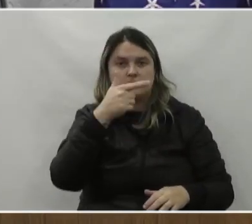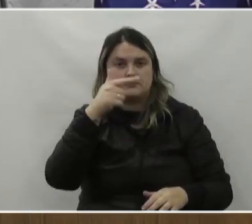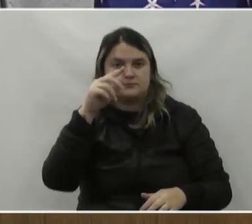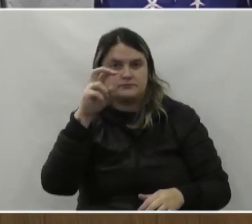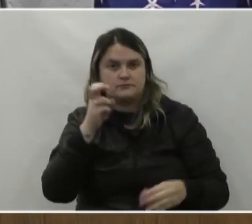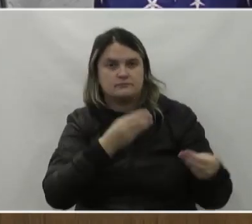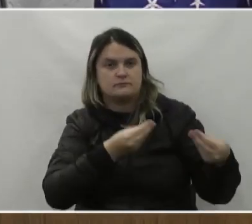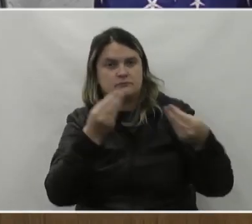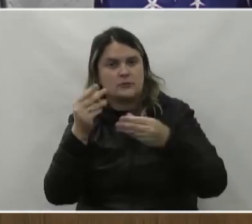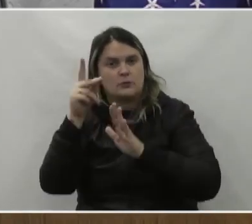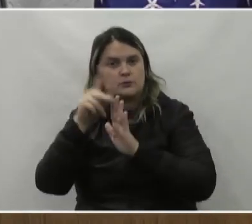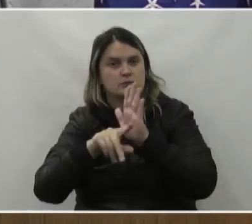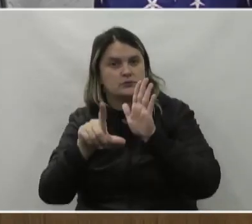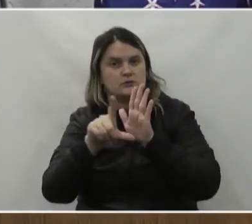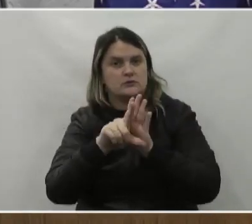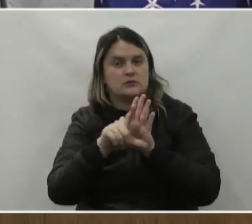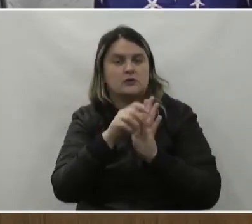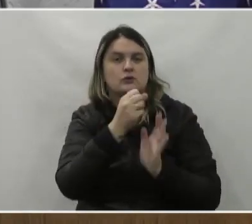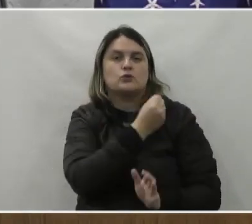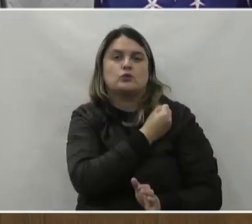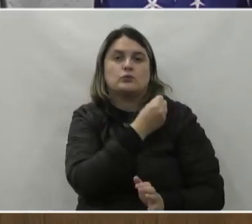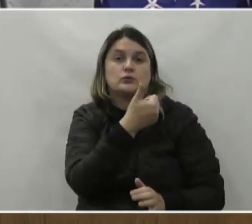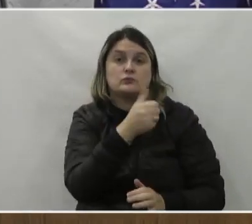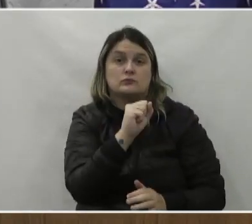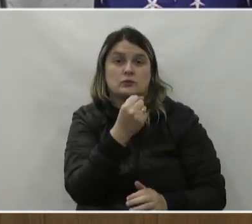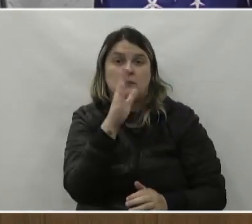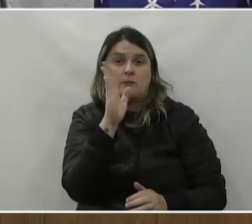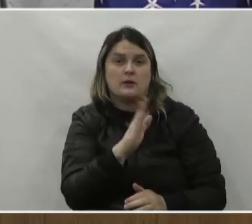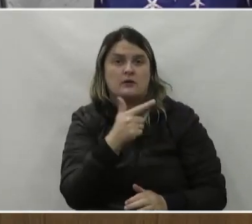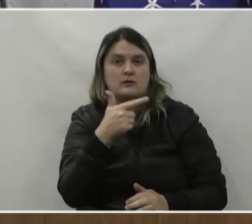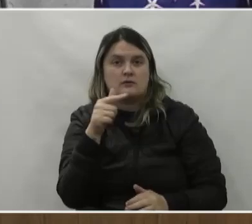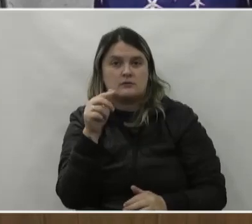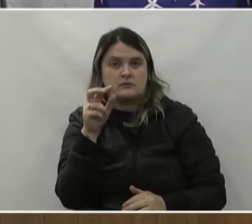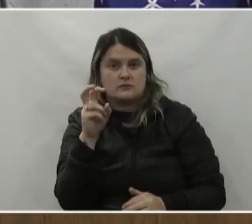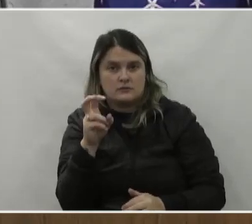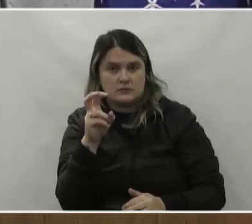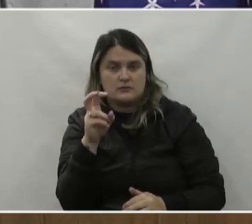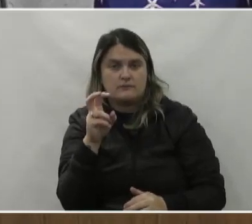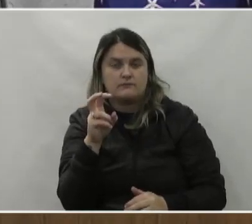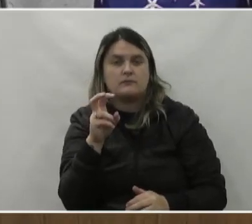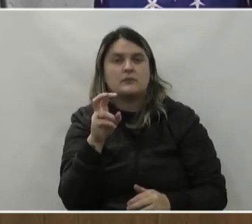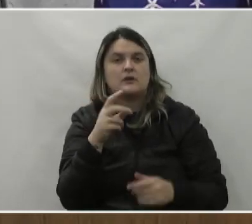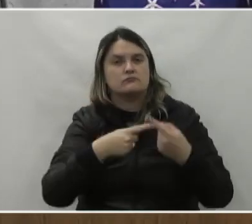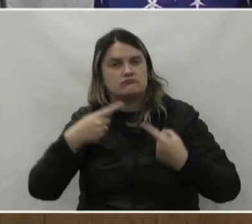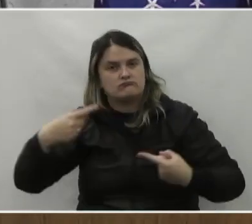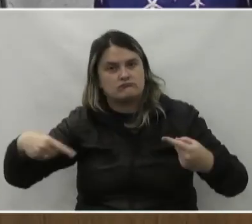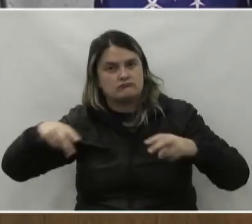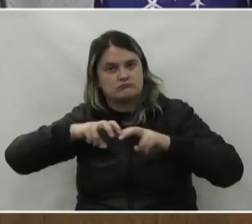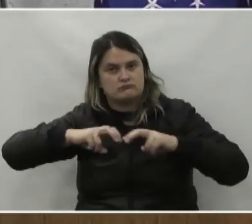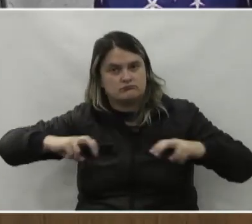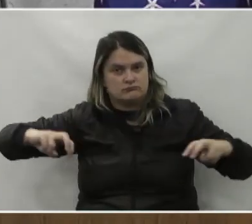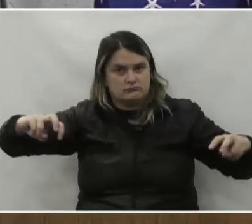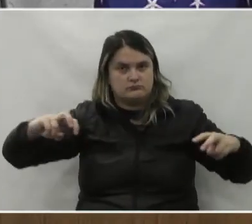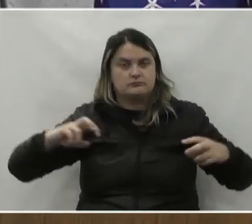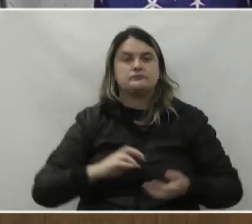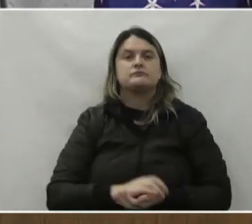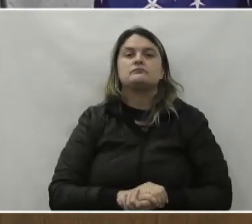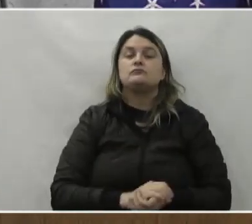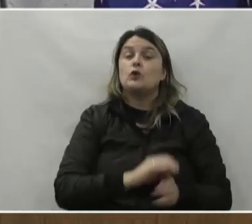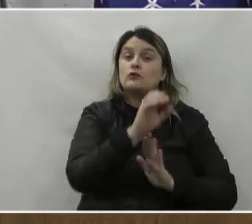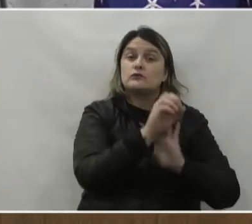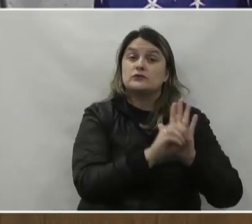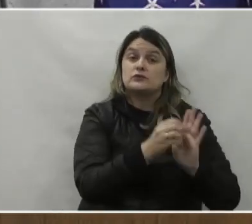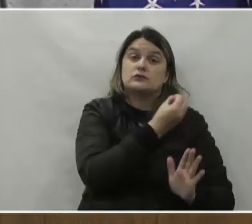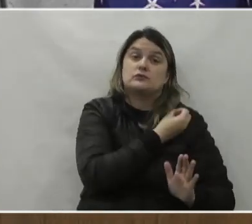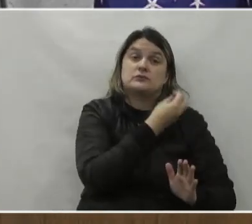539/2025 encaminha projeto de lei ordinária de número 18/2025 para apreciação do plenário. Ofício